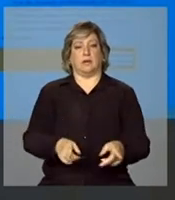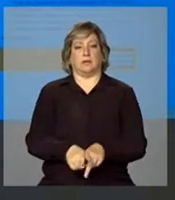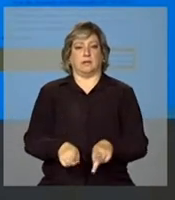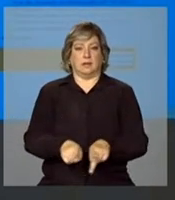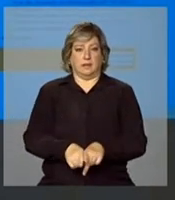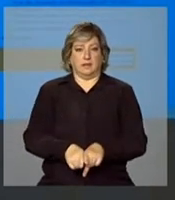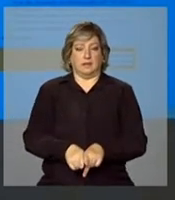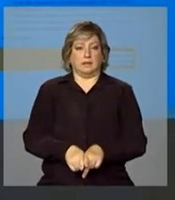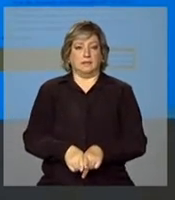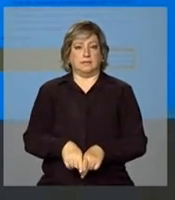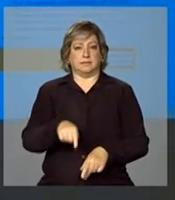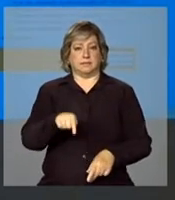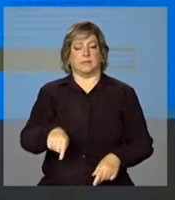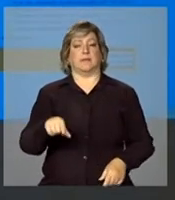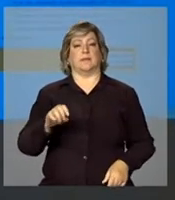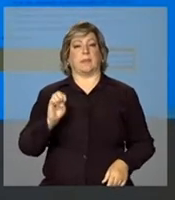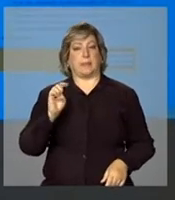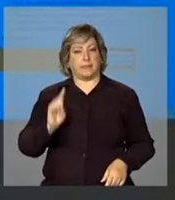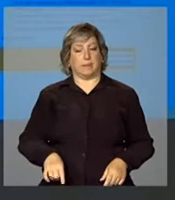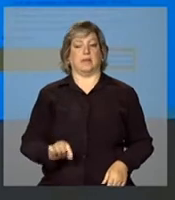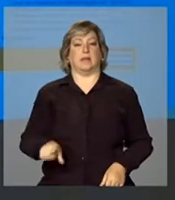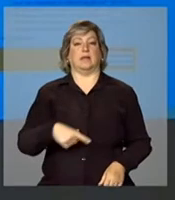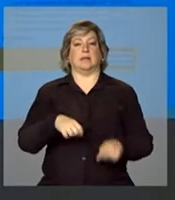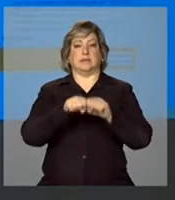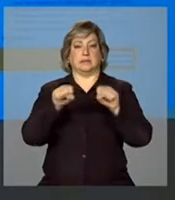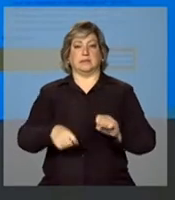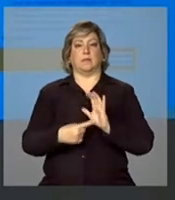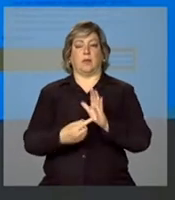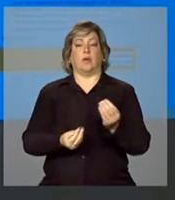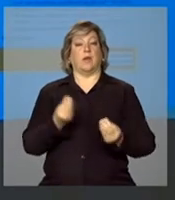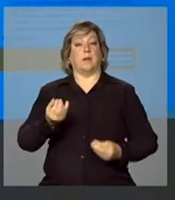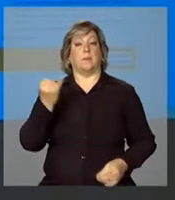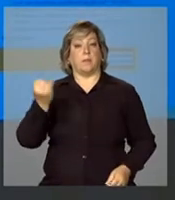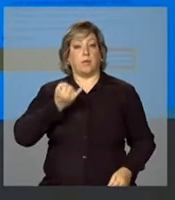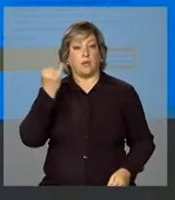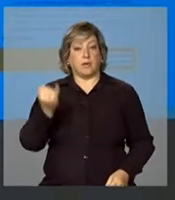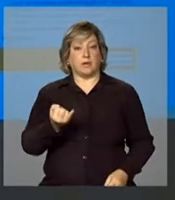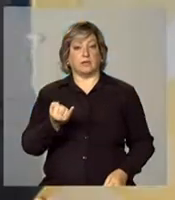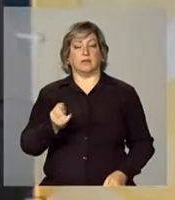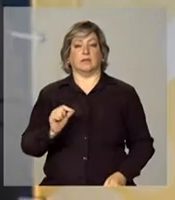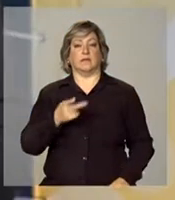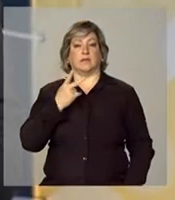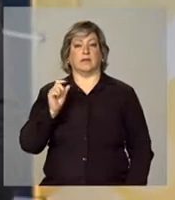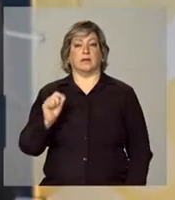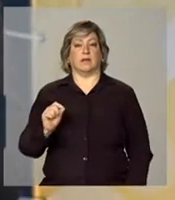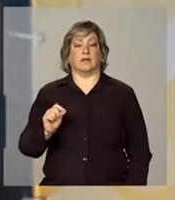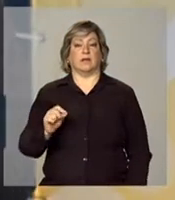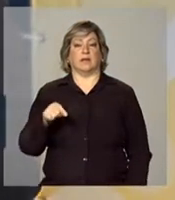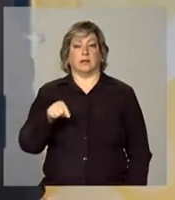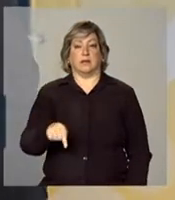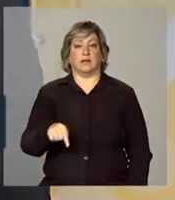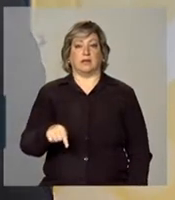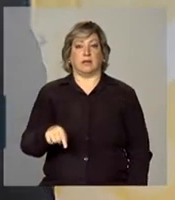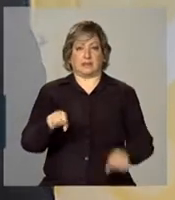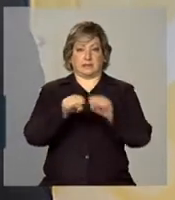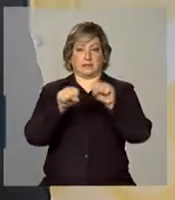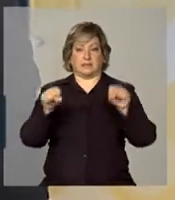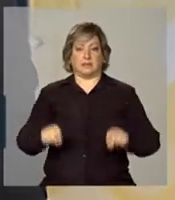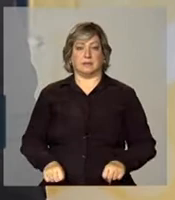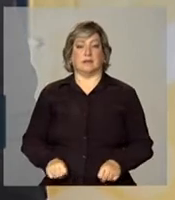essa é a cara do sistema. É importante ressaltar que o fato desse